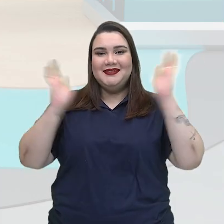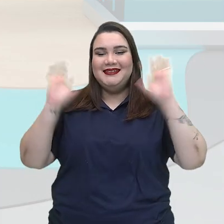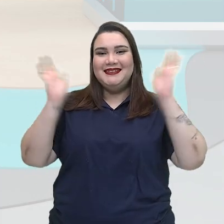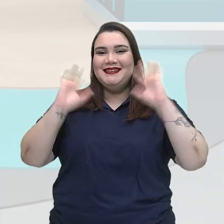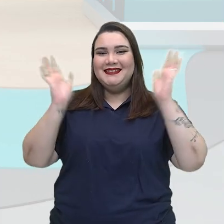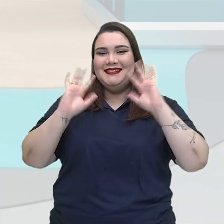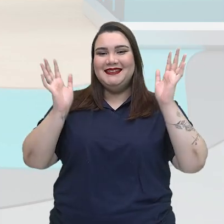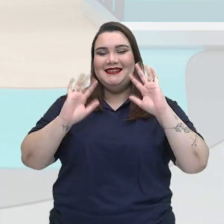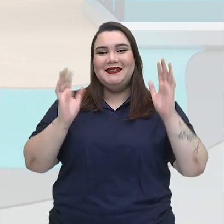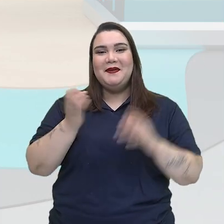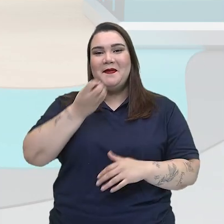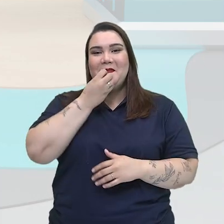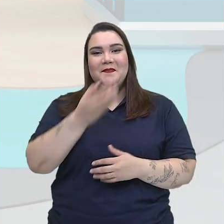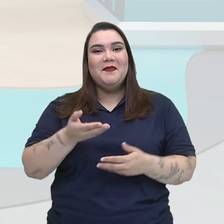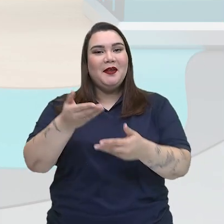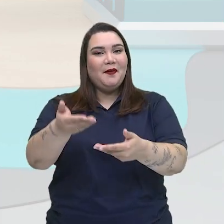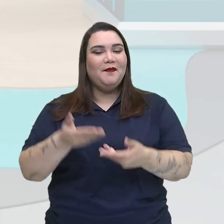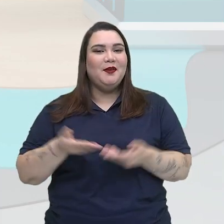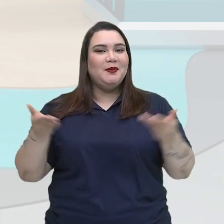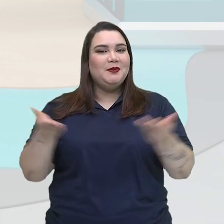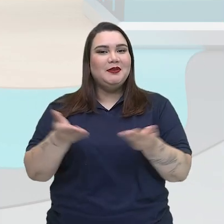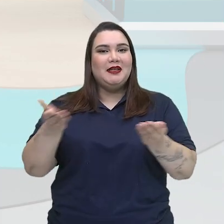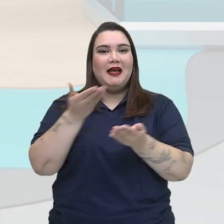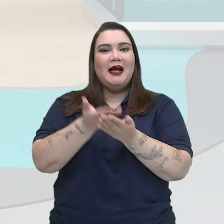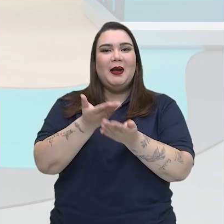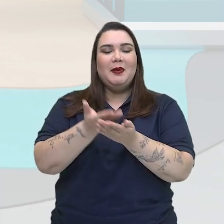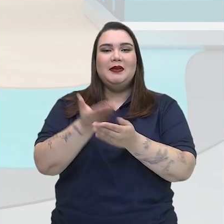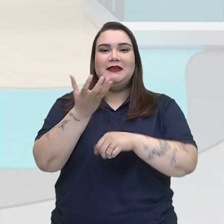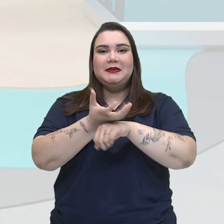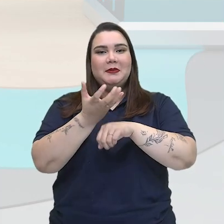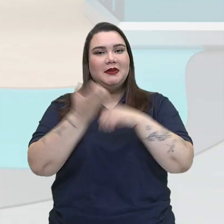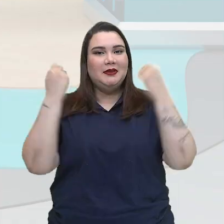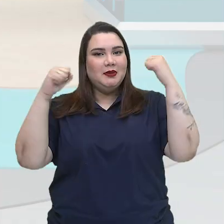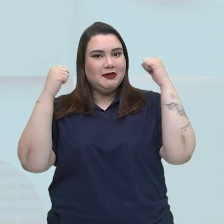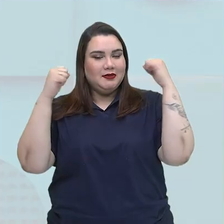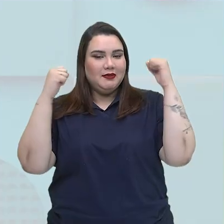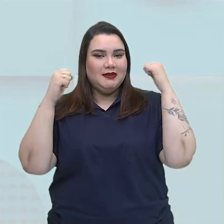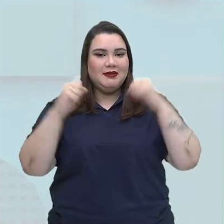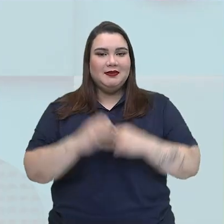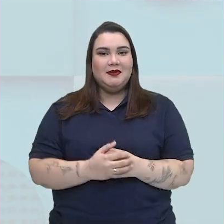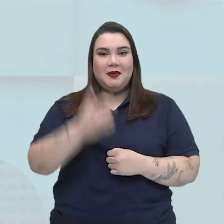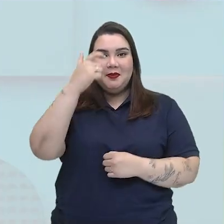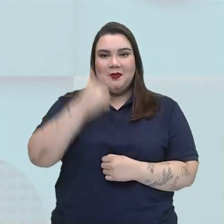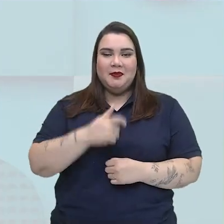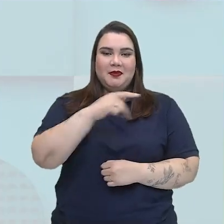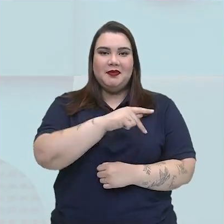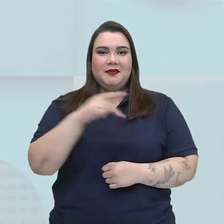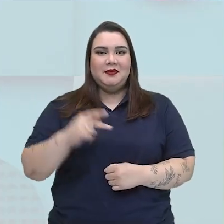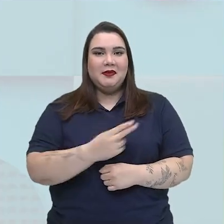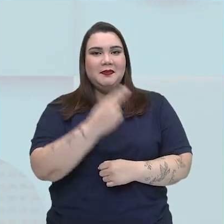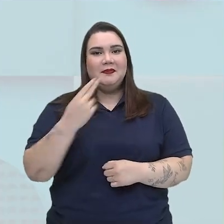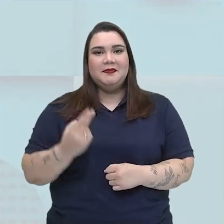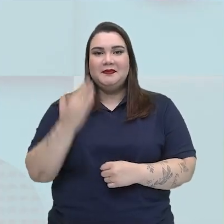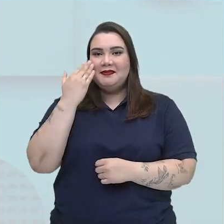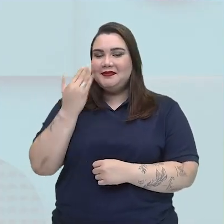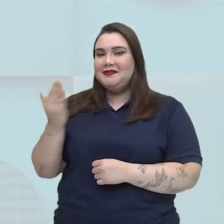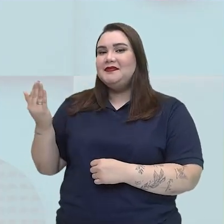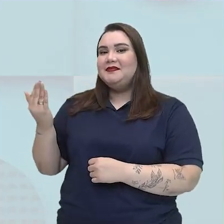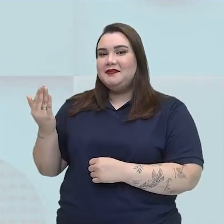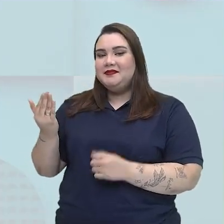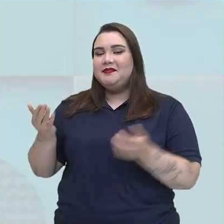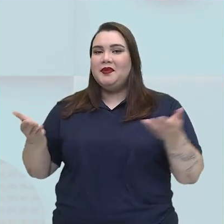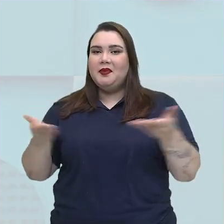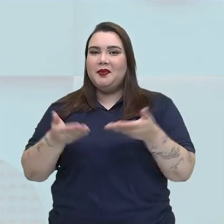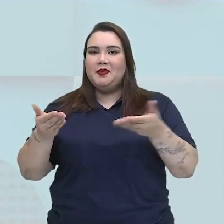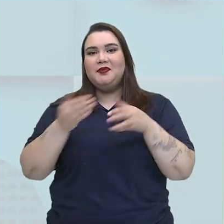Oi, gente! Sejam bem-vindos à nossa aula de Educação Física. Eu sou a professora Jucimara Brito e estou